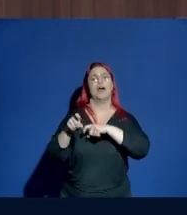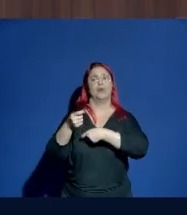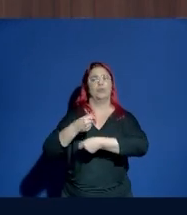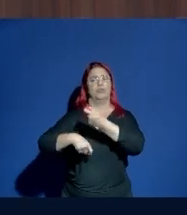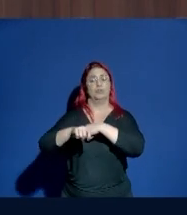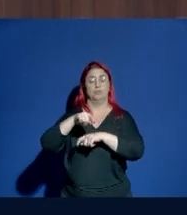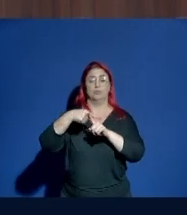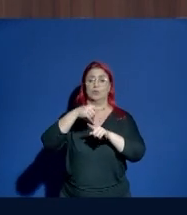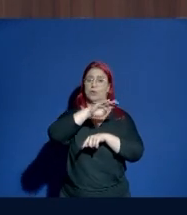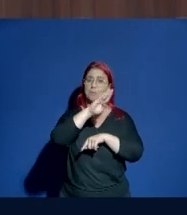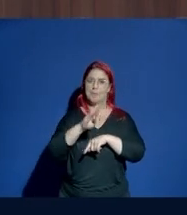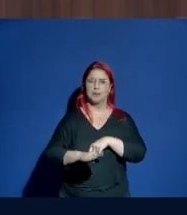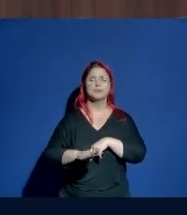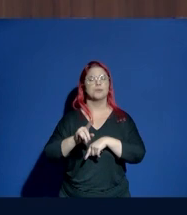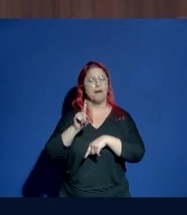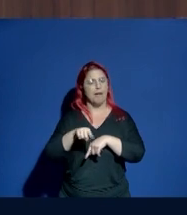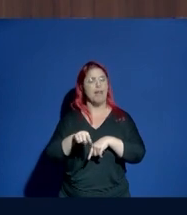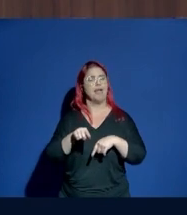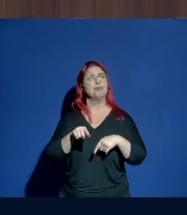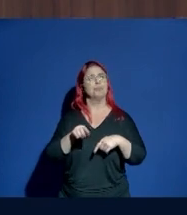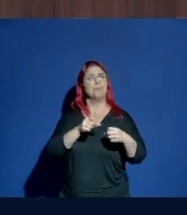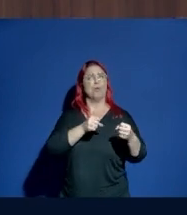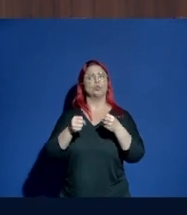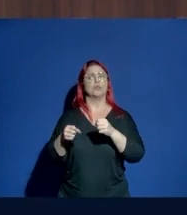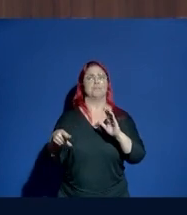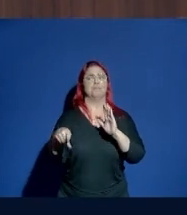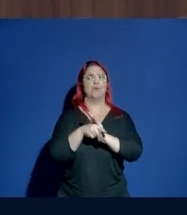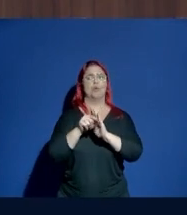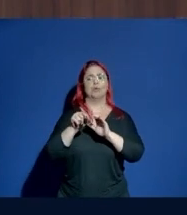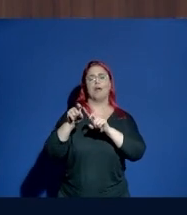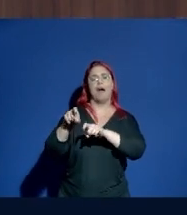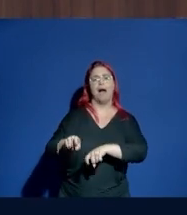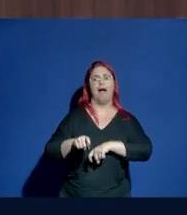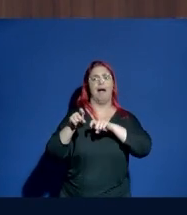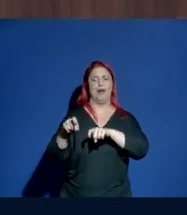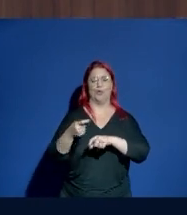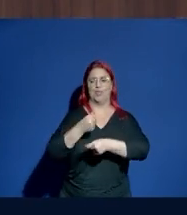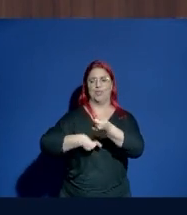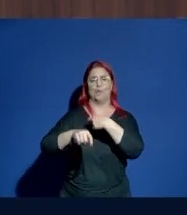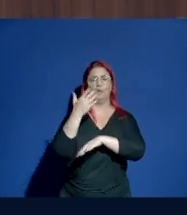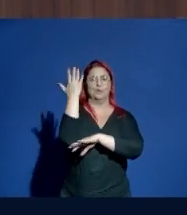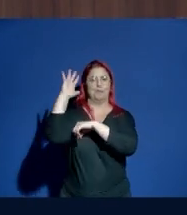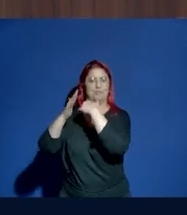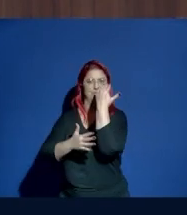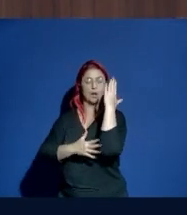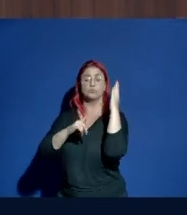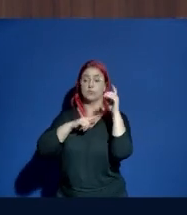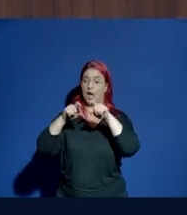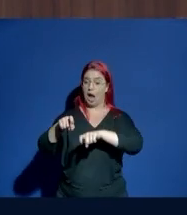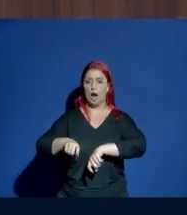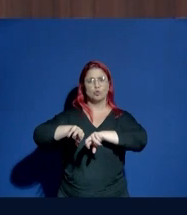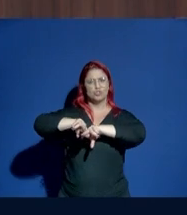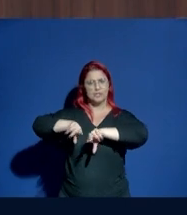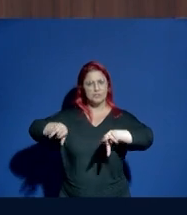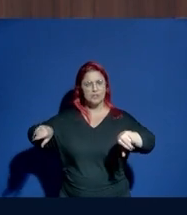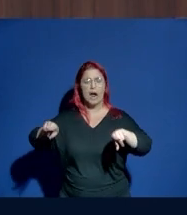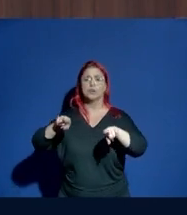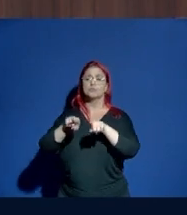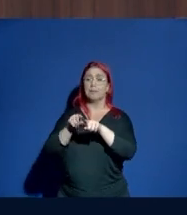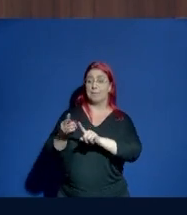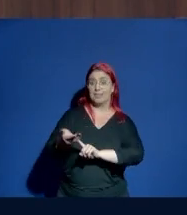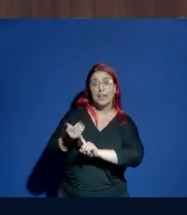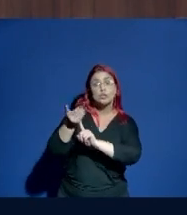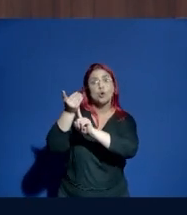é uma potência do agronegócio a gente tem que botar essa carapuça de potência Agro ambiental porque nós temos um Agro que é diversificado um Agro que é